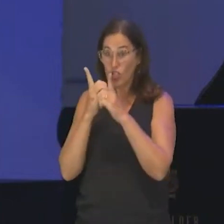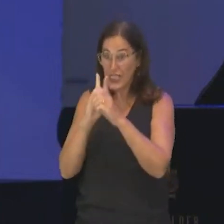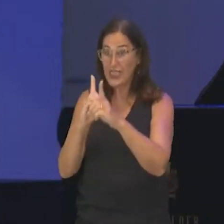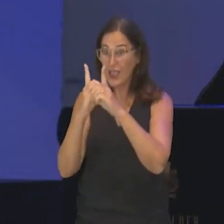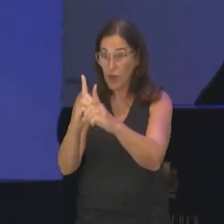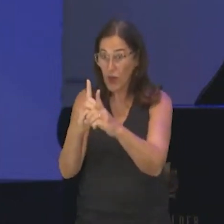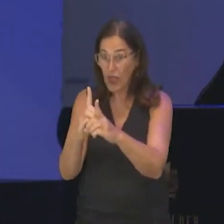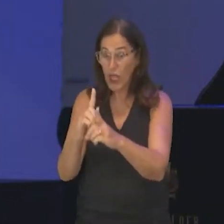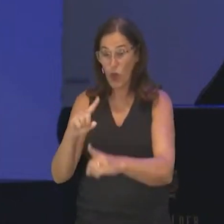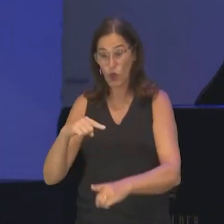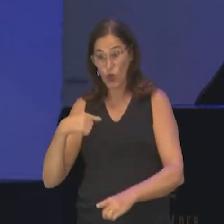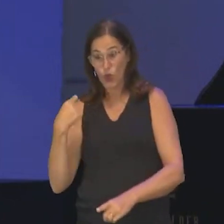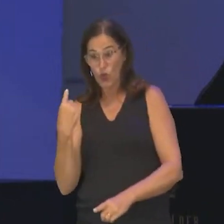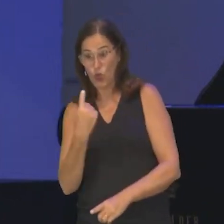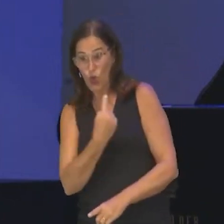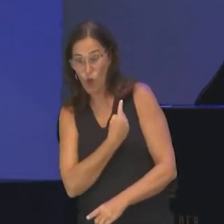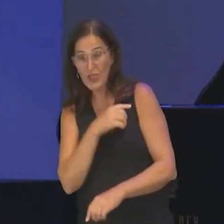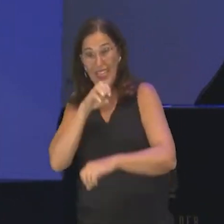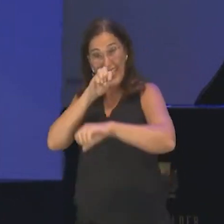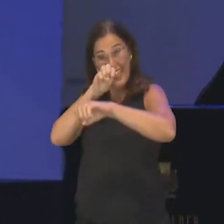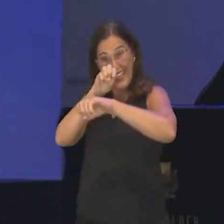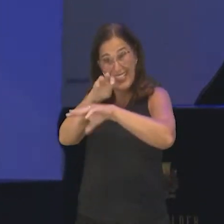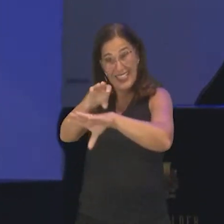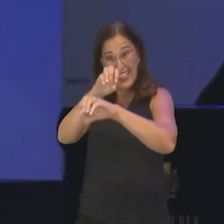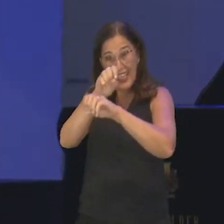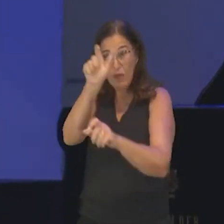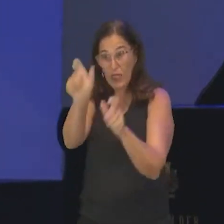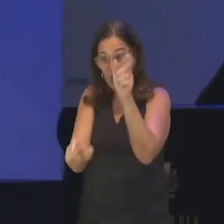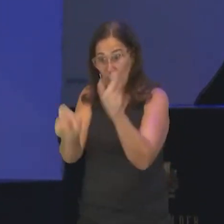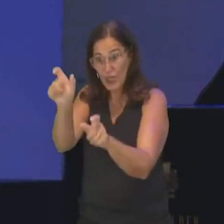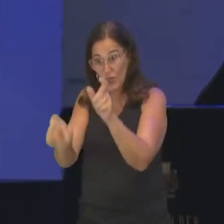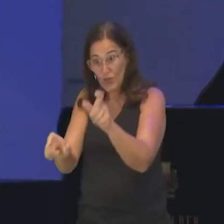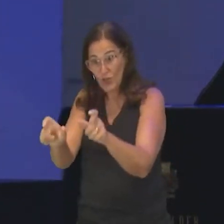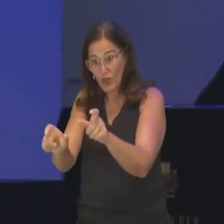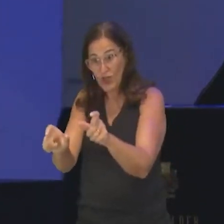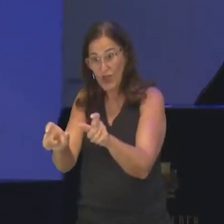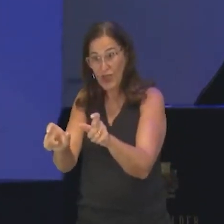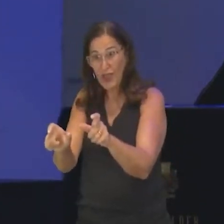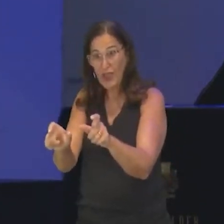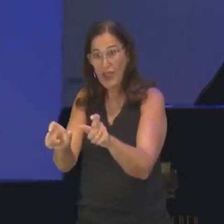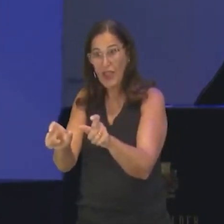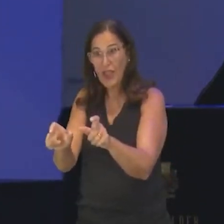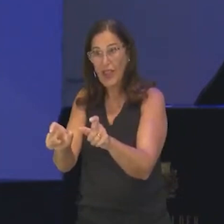Discipulado é quando nós ensinamos as pessoas a terem